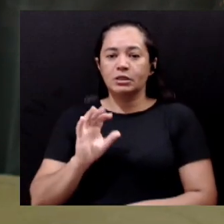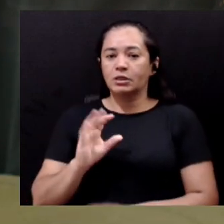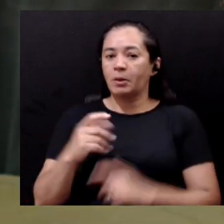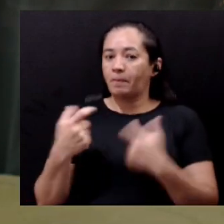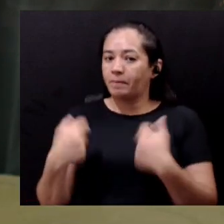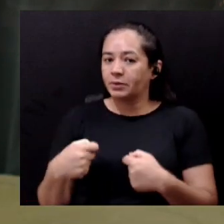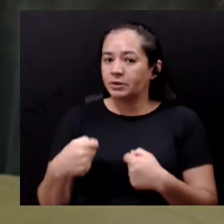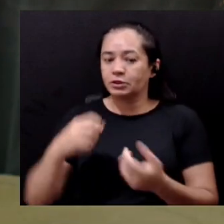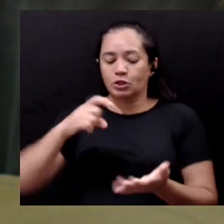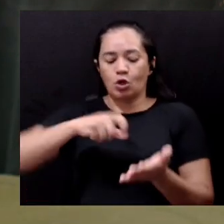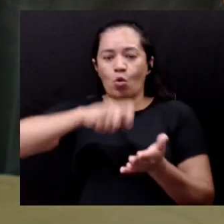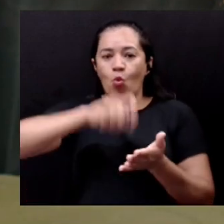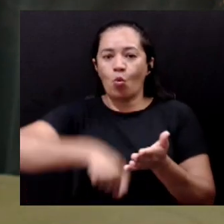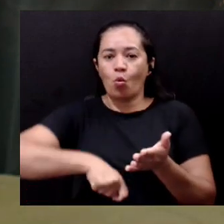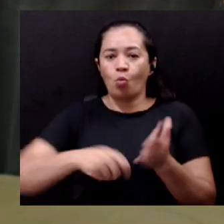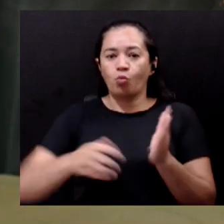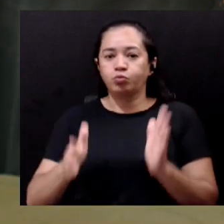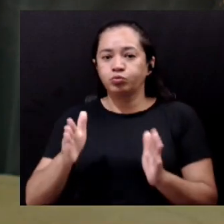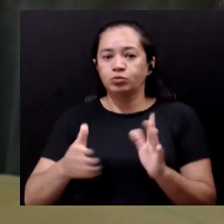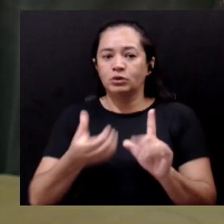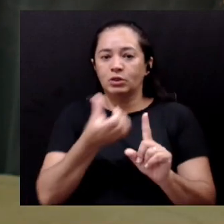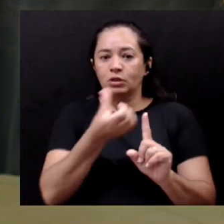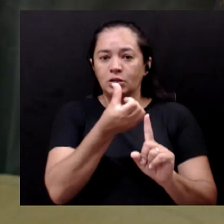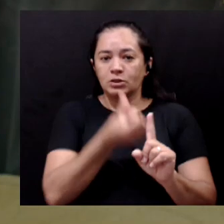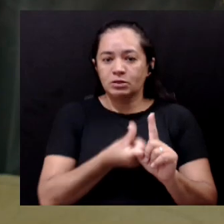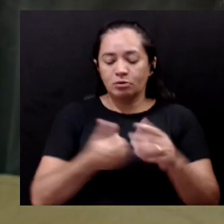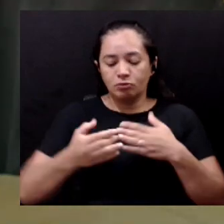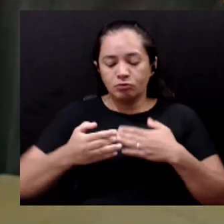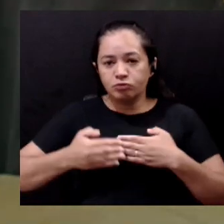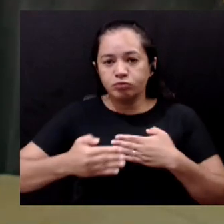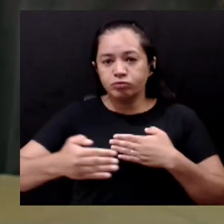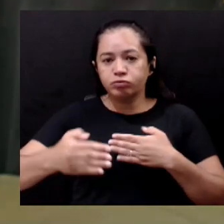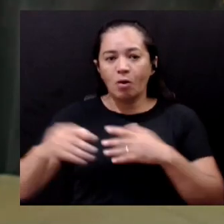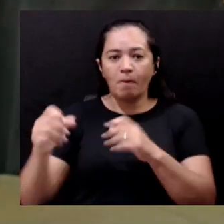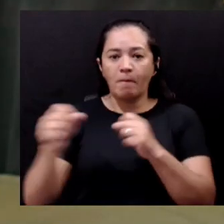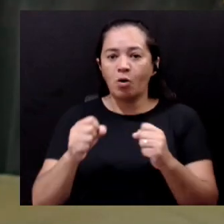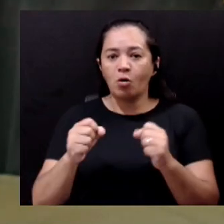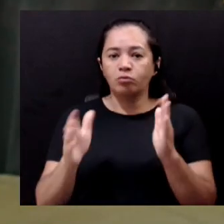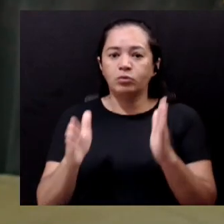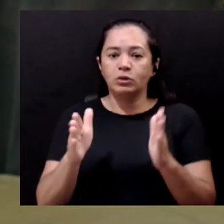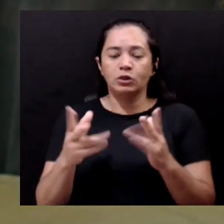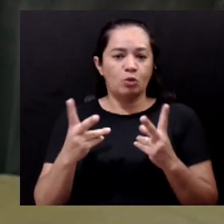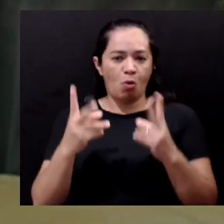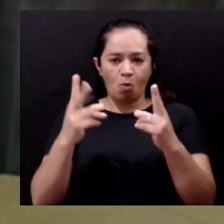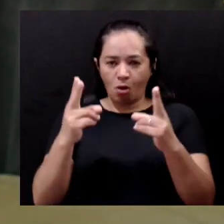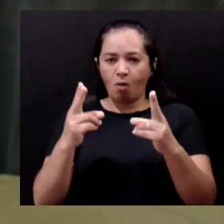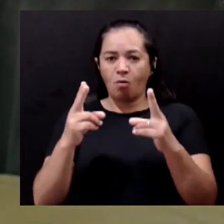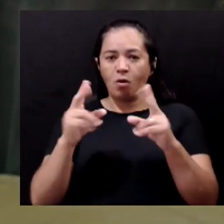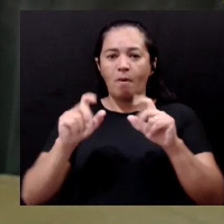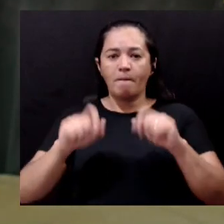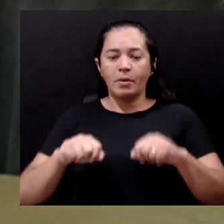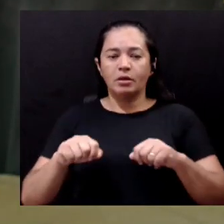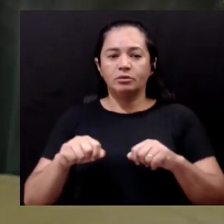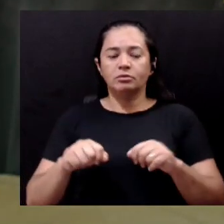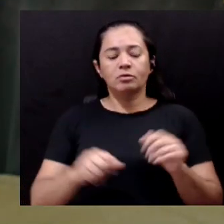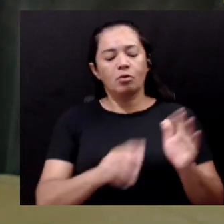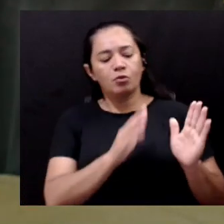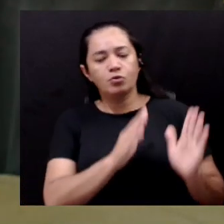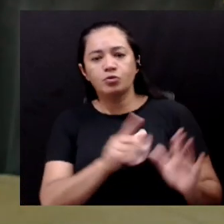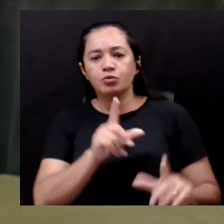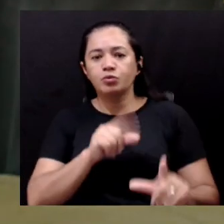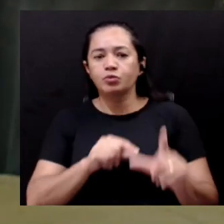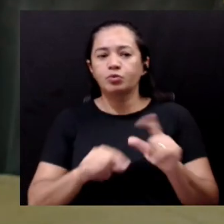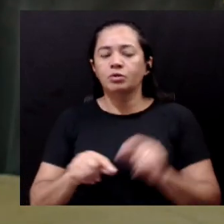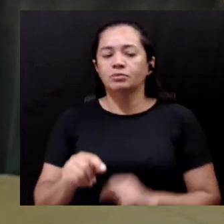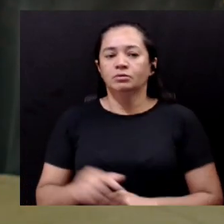terá duração de 6 meses, prorrogáveis pelo mesmo período. Segundo o cronograma do processo seletivo, a previsão é de que os